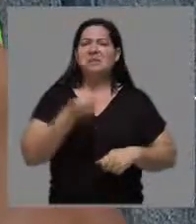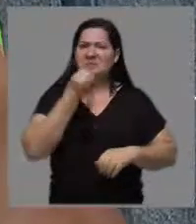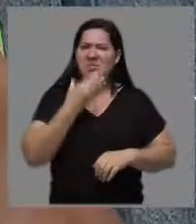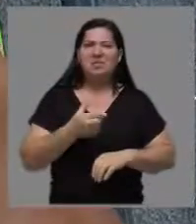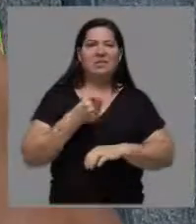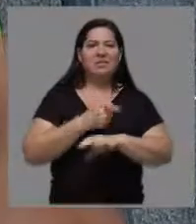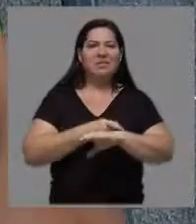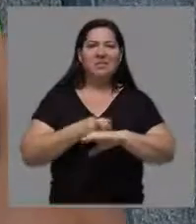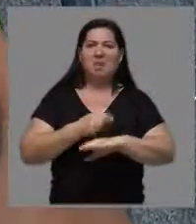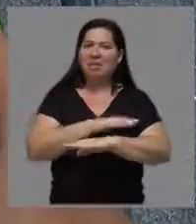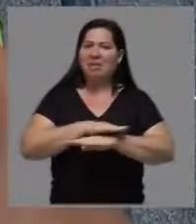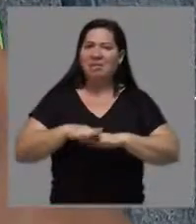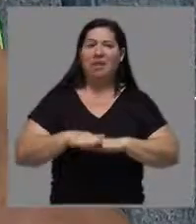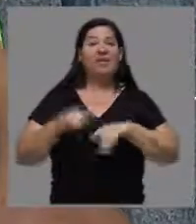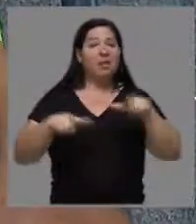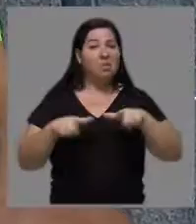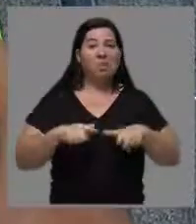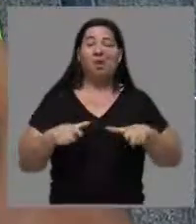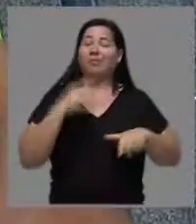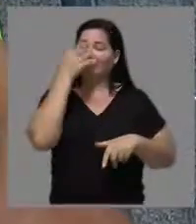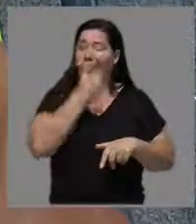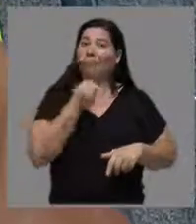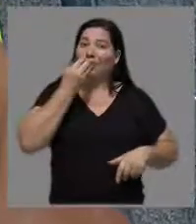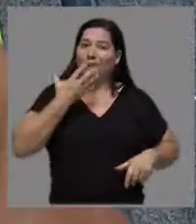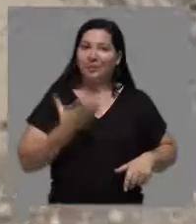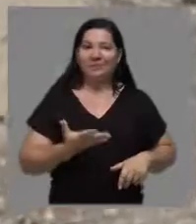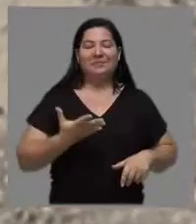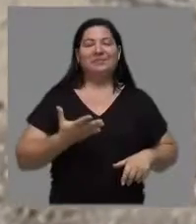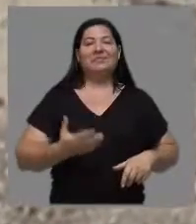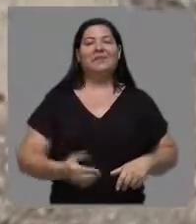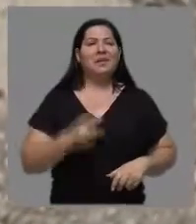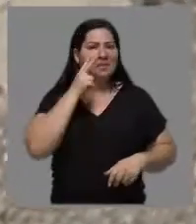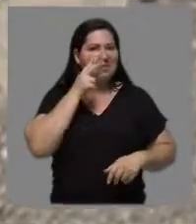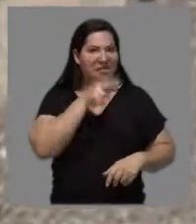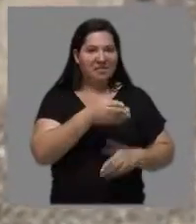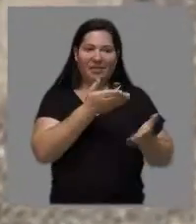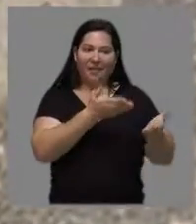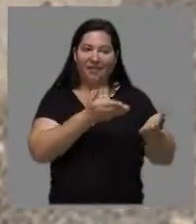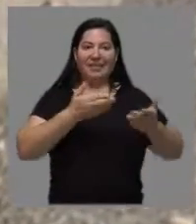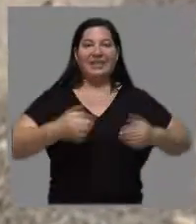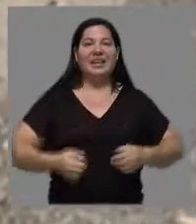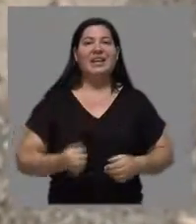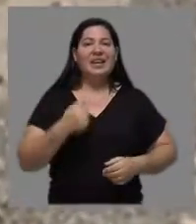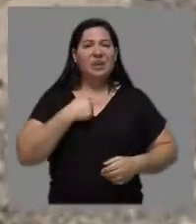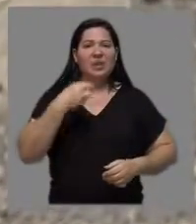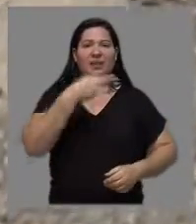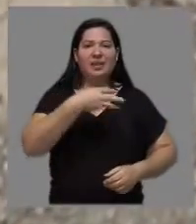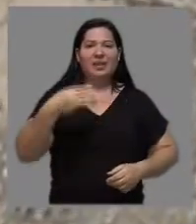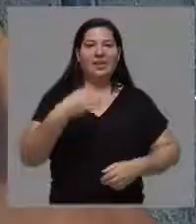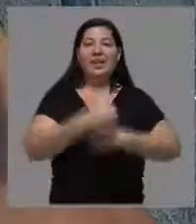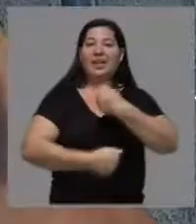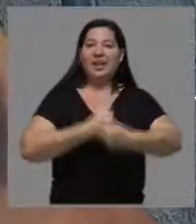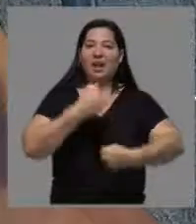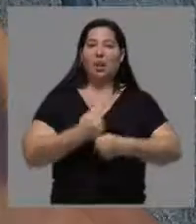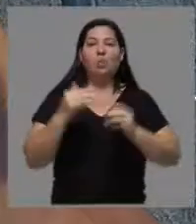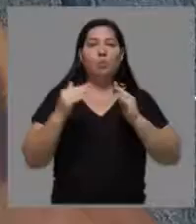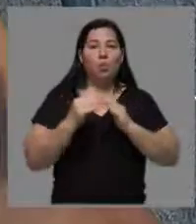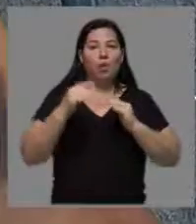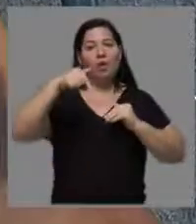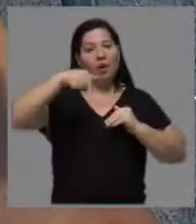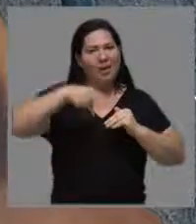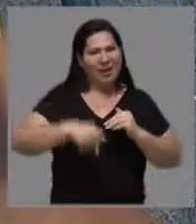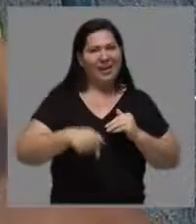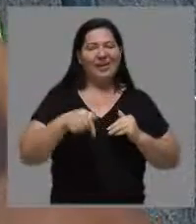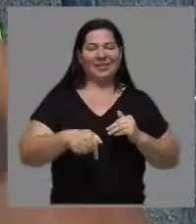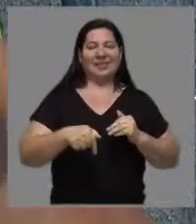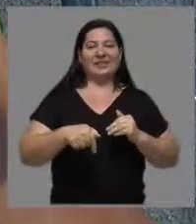buracos e estão fazendo um serviço bonito, hein? Pelo que a gente vê ali. Estou com 33 anos aqui na vila, fui um dos